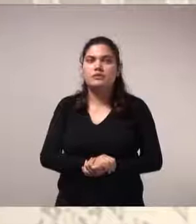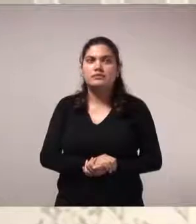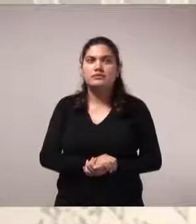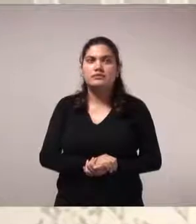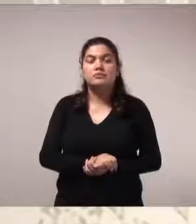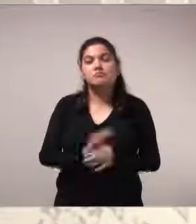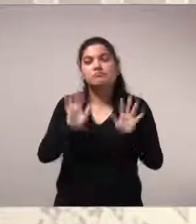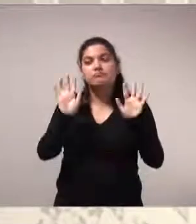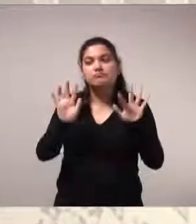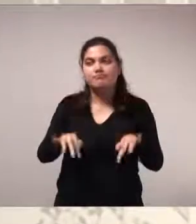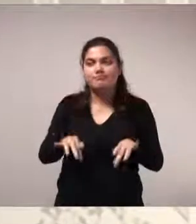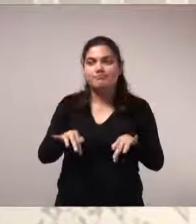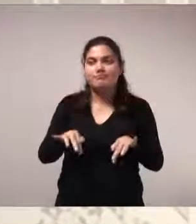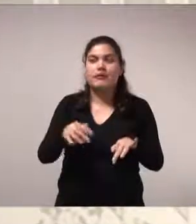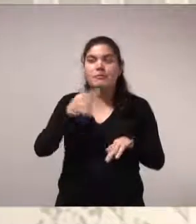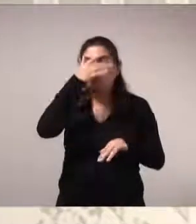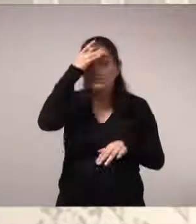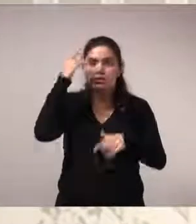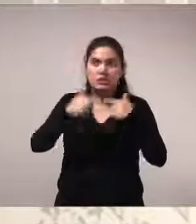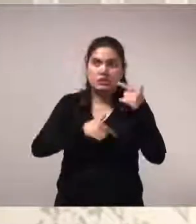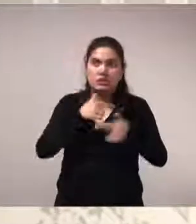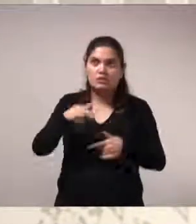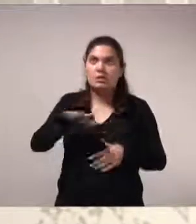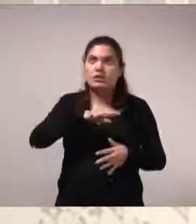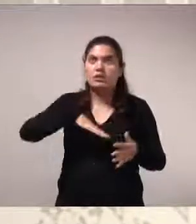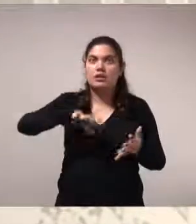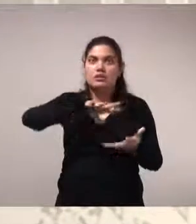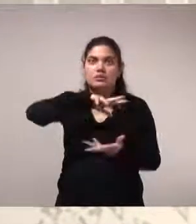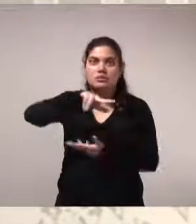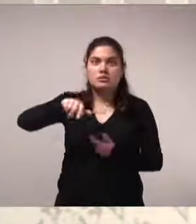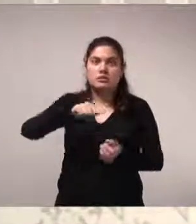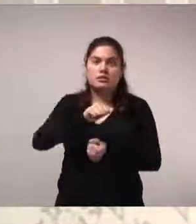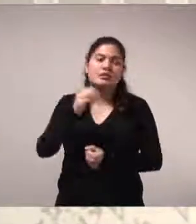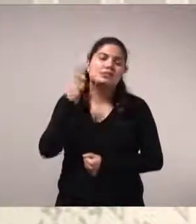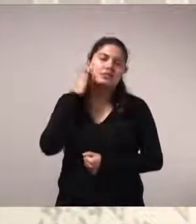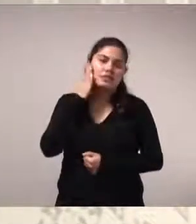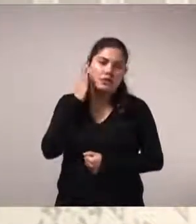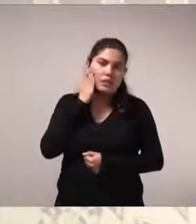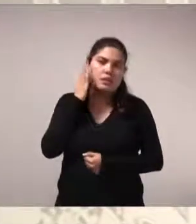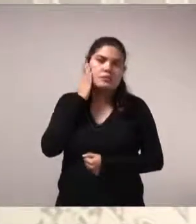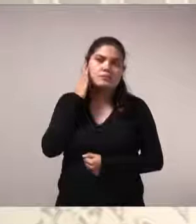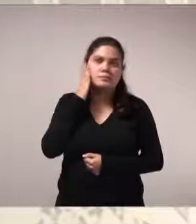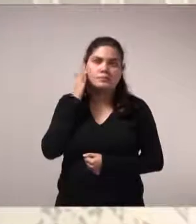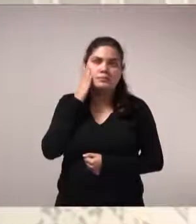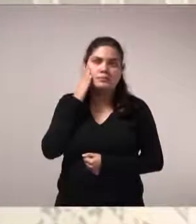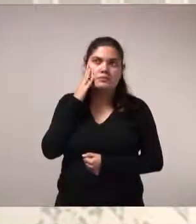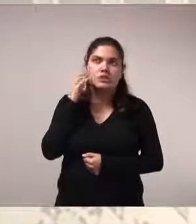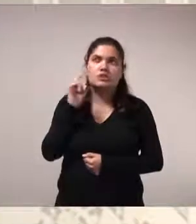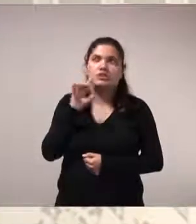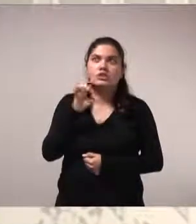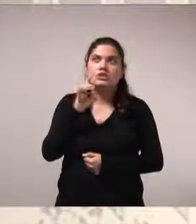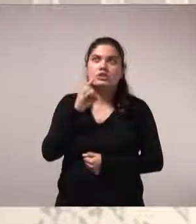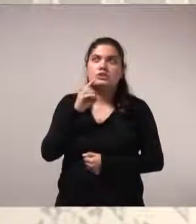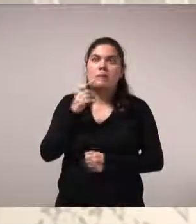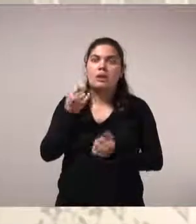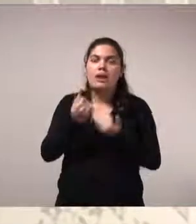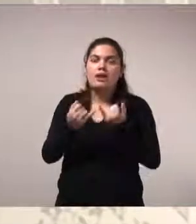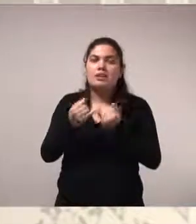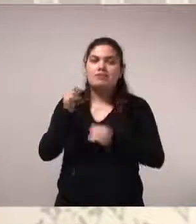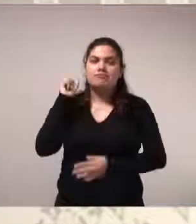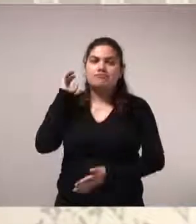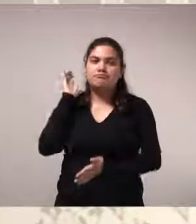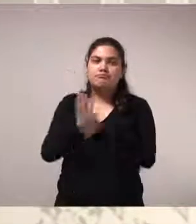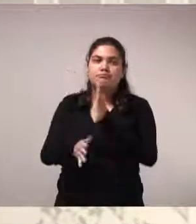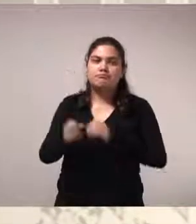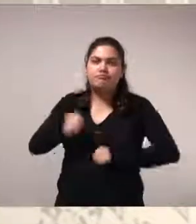Por fim, para quem trabalha na área de sustentabilidade, sabe que não se trata de uma corrida de velocidade, é uma